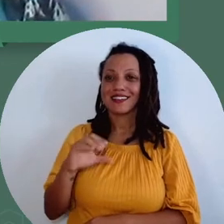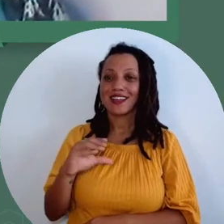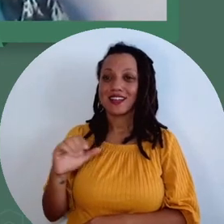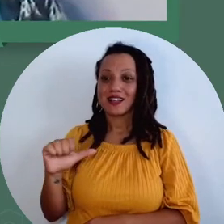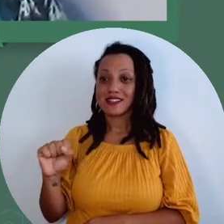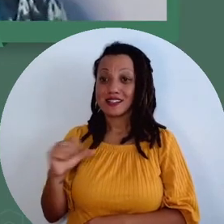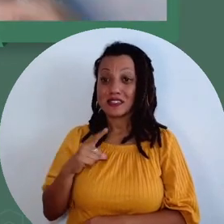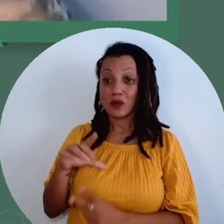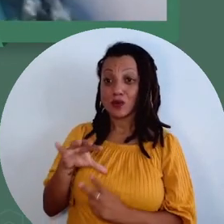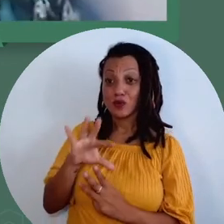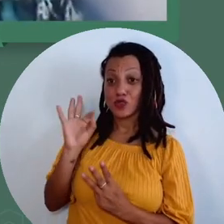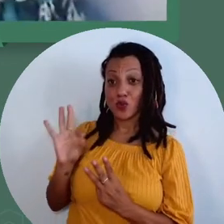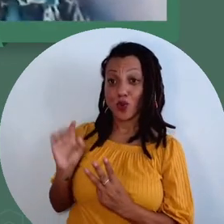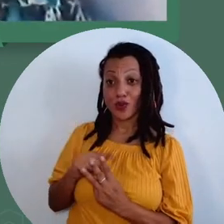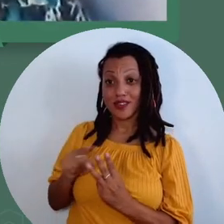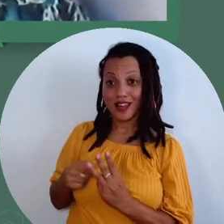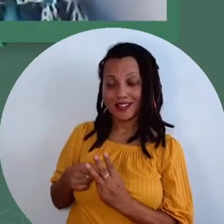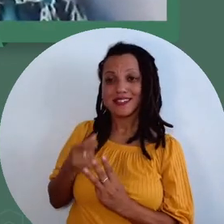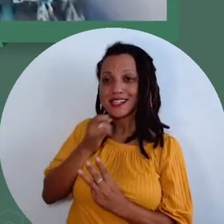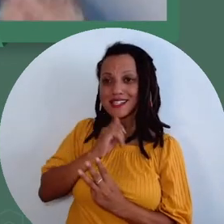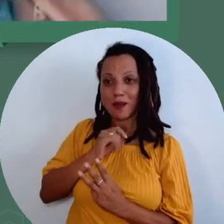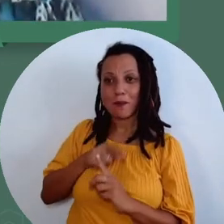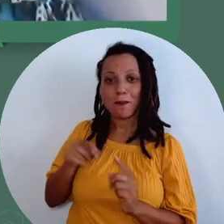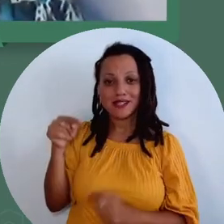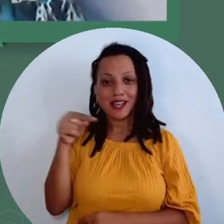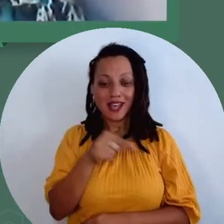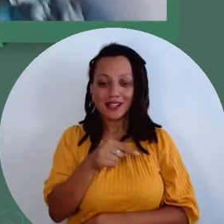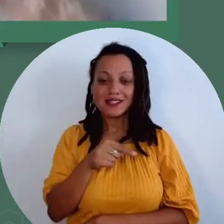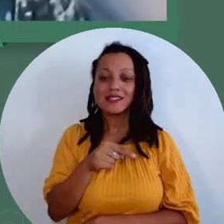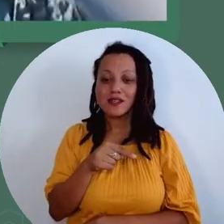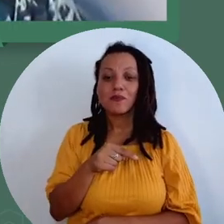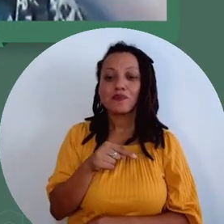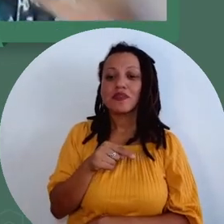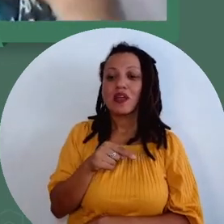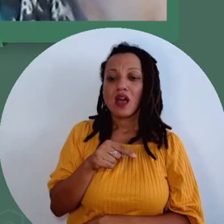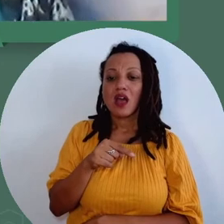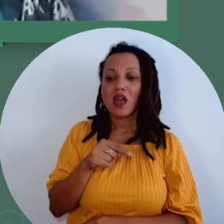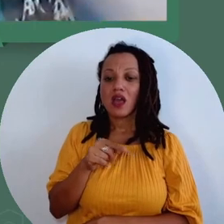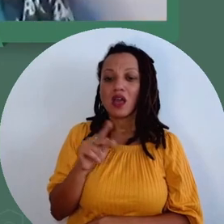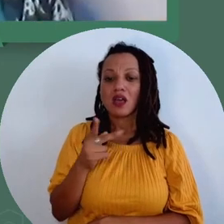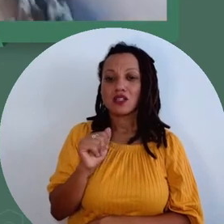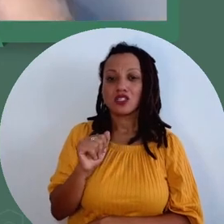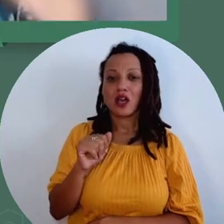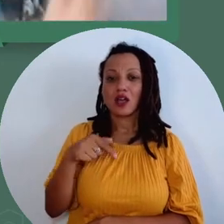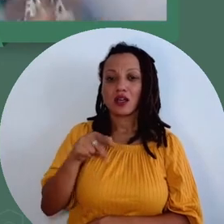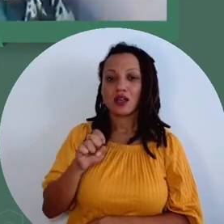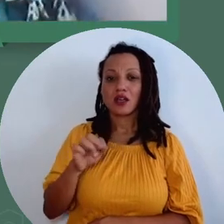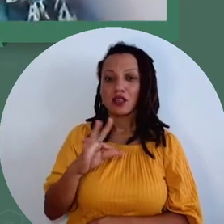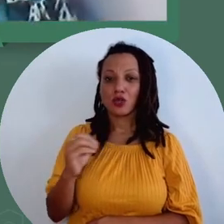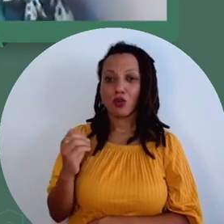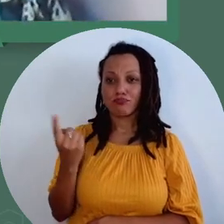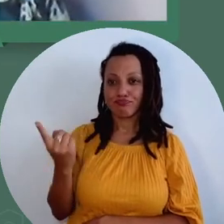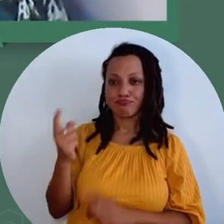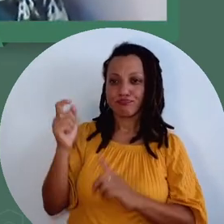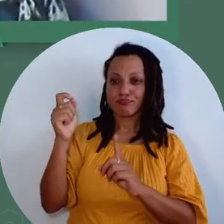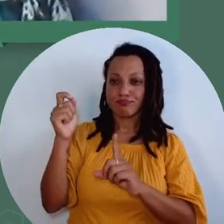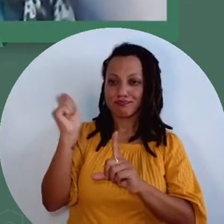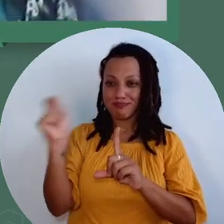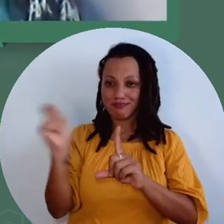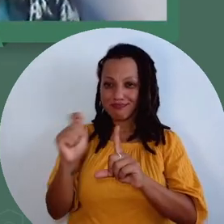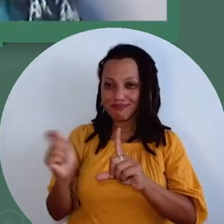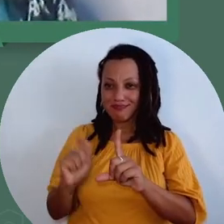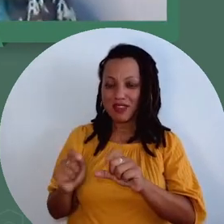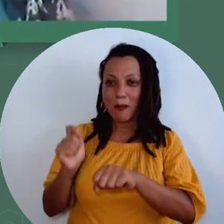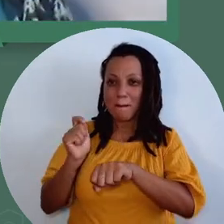três exemplos de Candaces, mas aqui eu só quero trazer um, que é a Mani Chaketô, que é justamente dessa imagem, essa imagem esculpida em